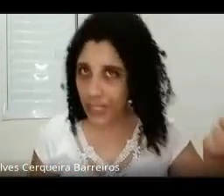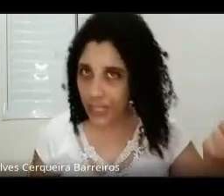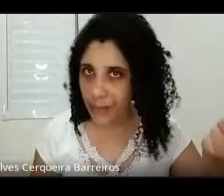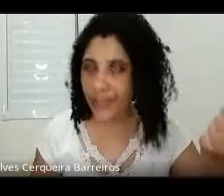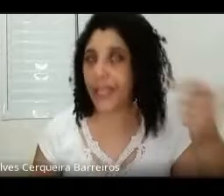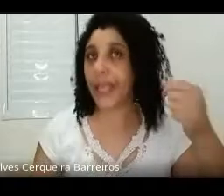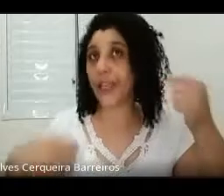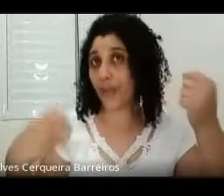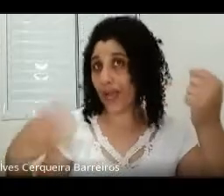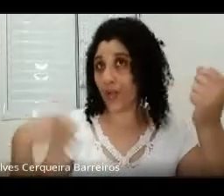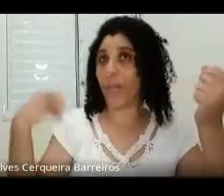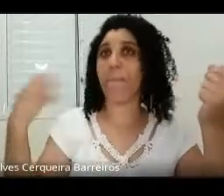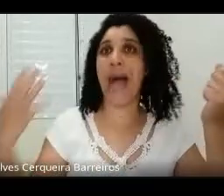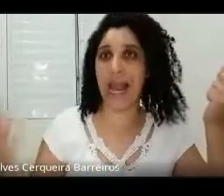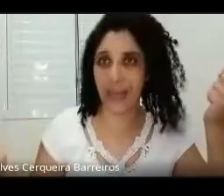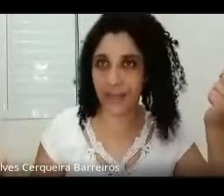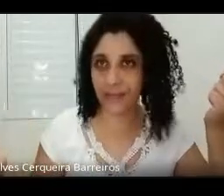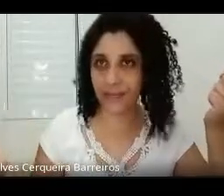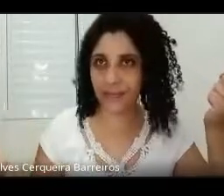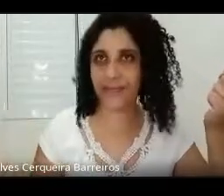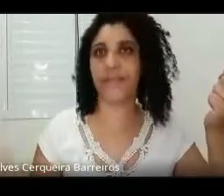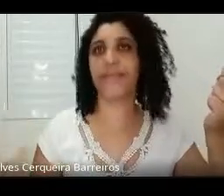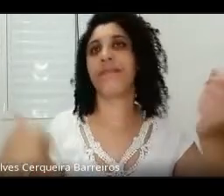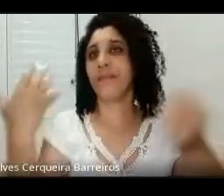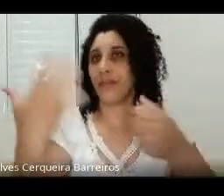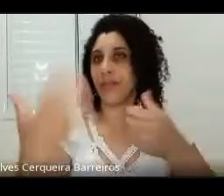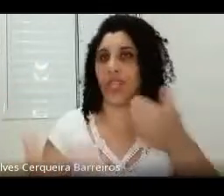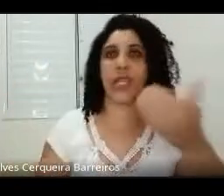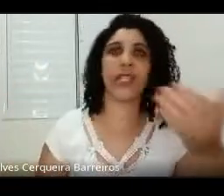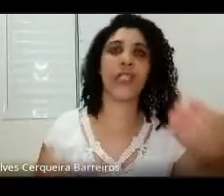um fonema e falo bala,